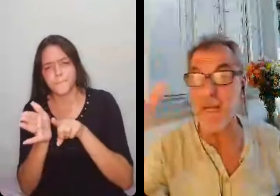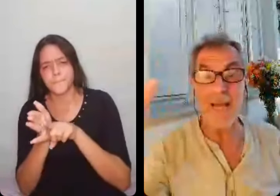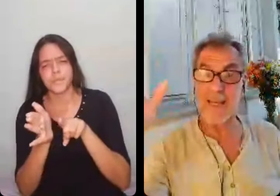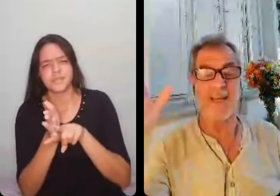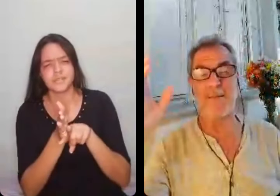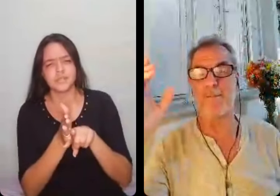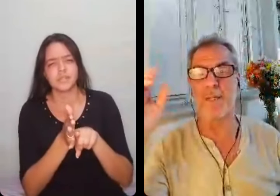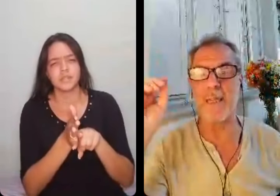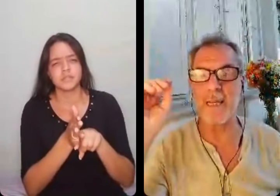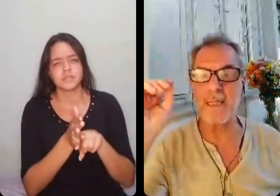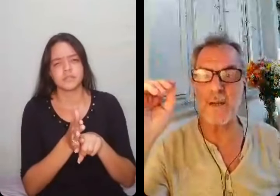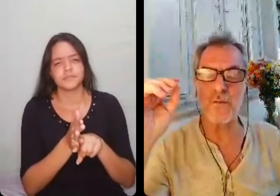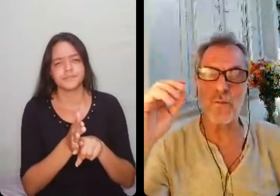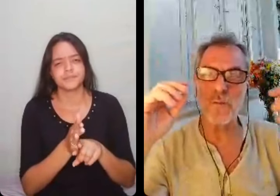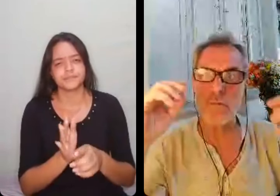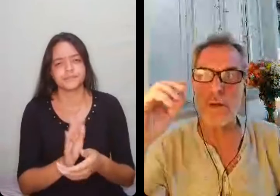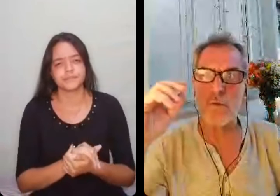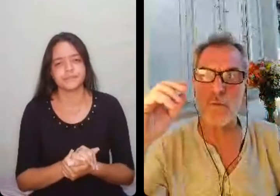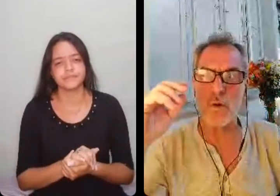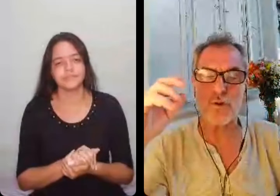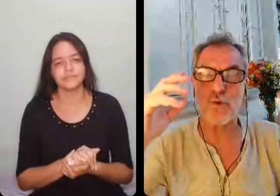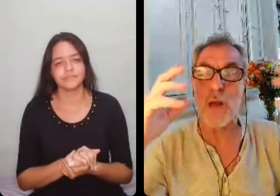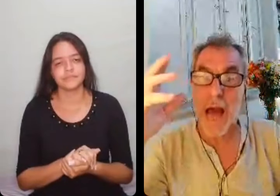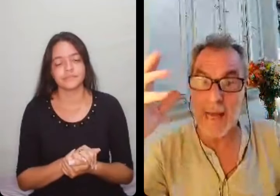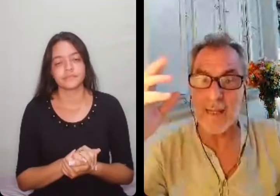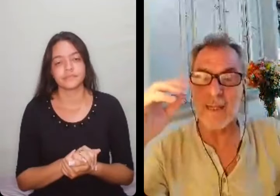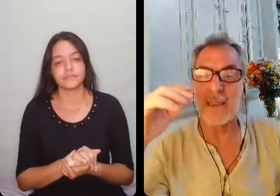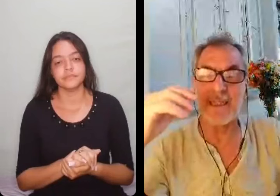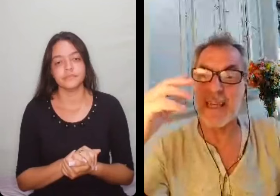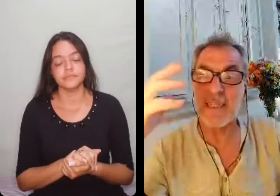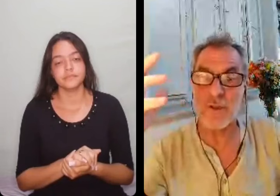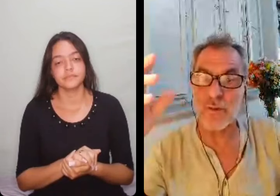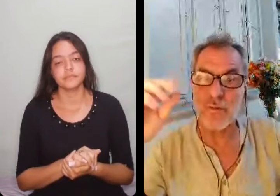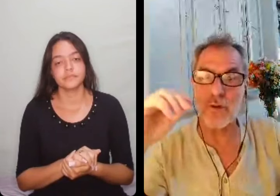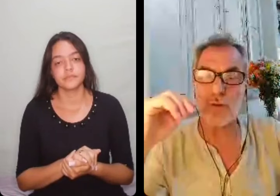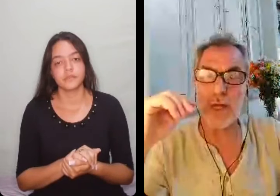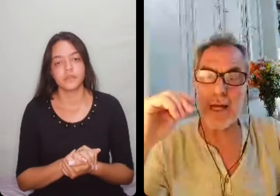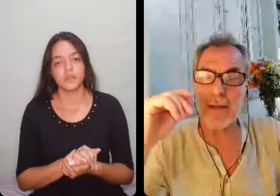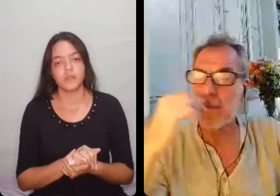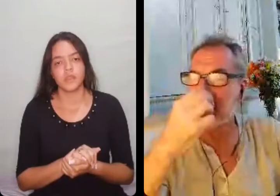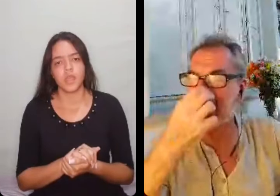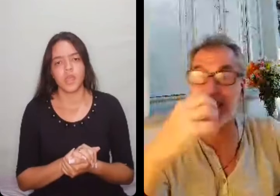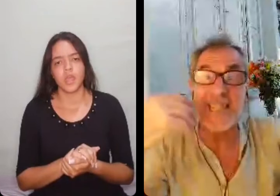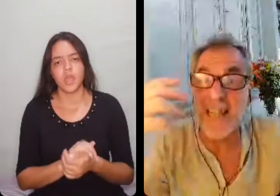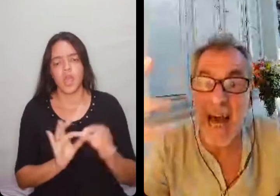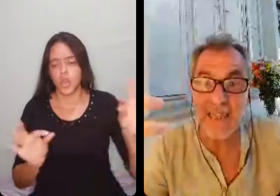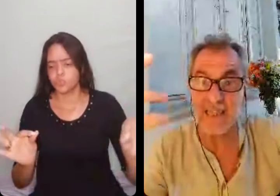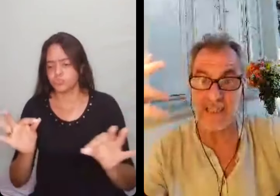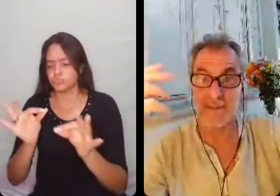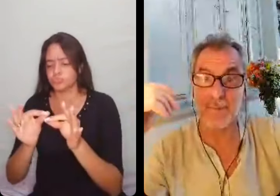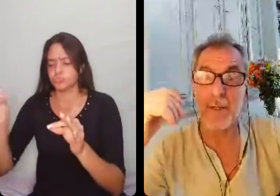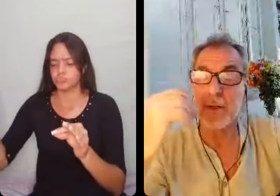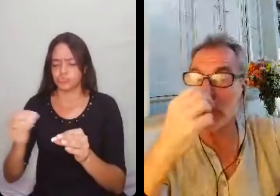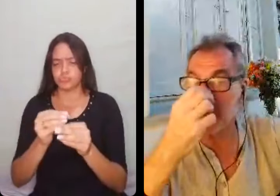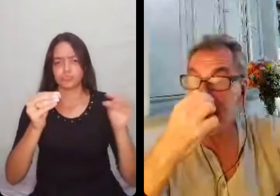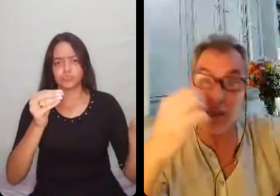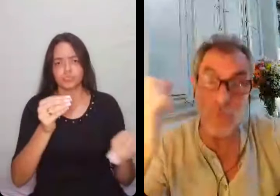É uma brincadeira. Isso é um costurar desejos, um costurar necessidades.